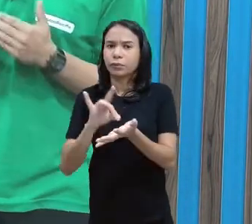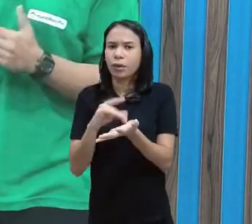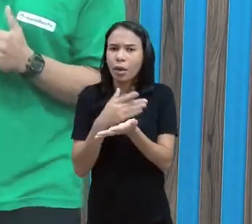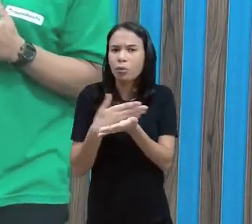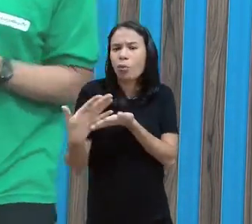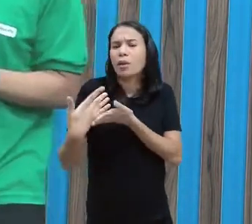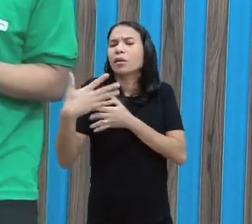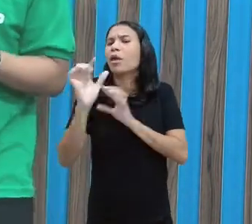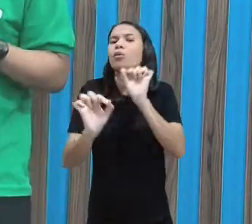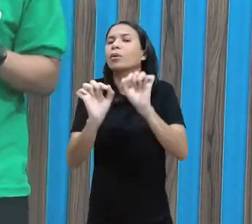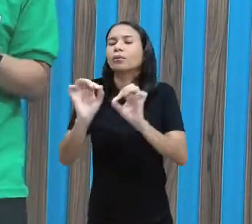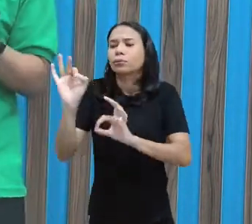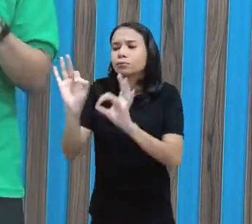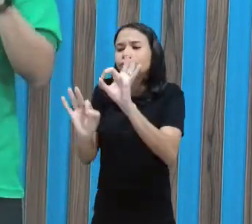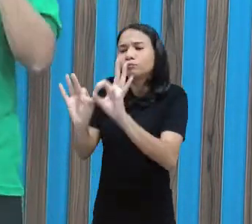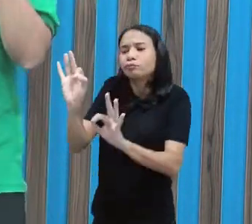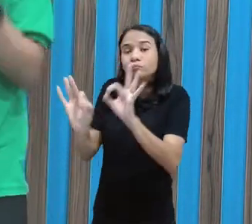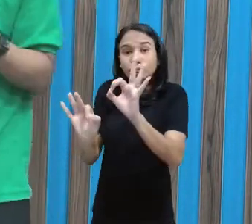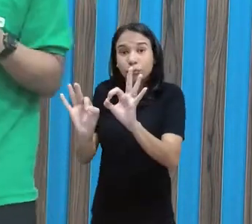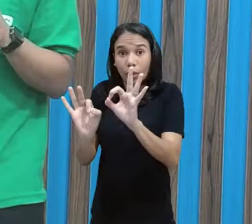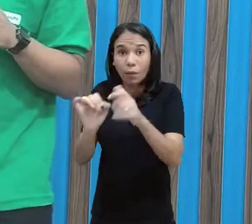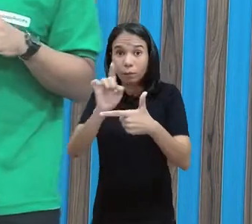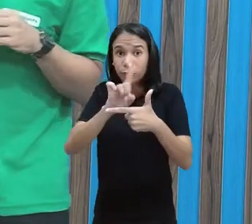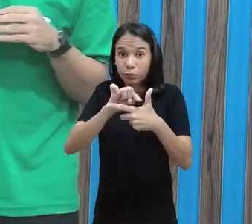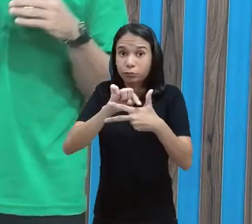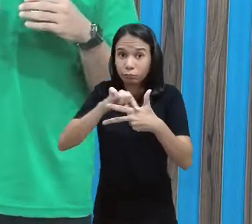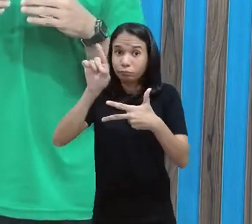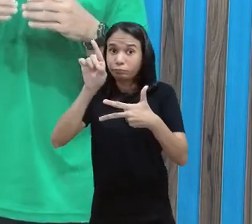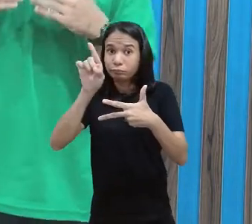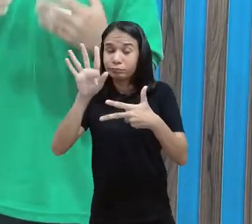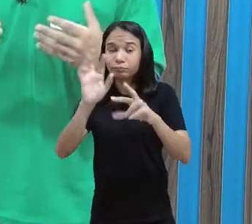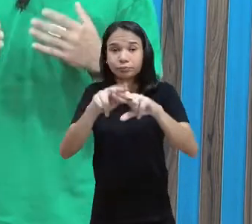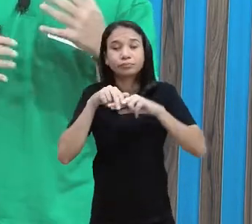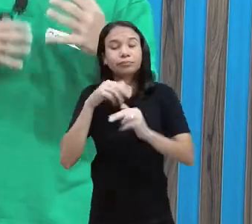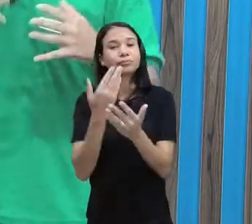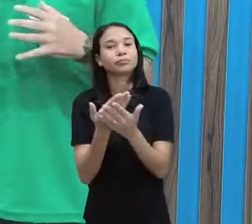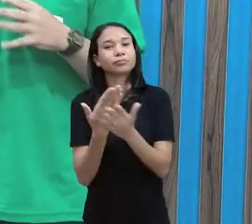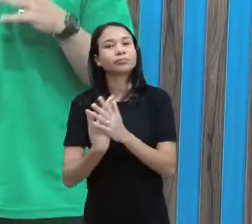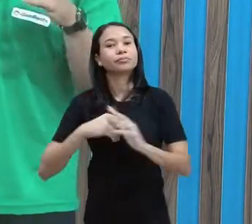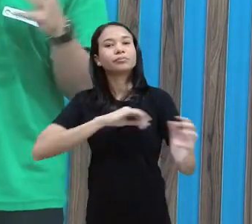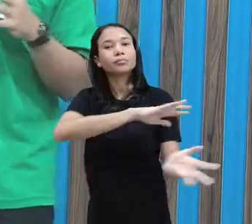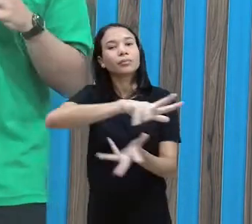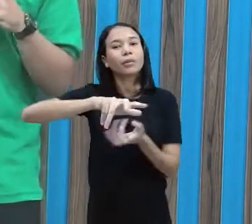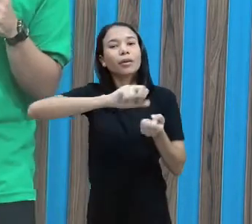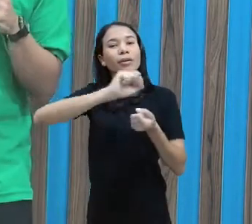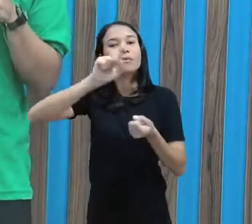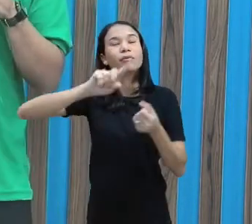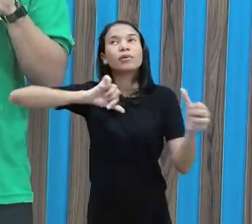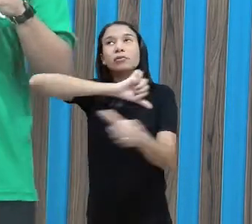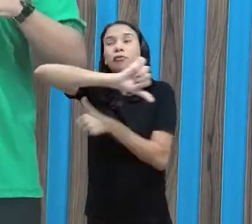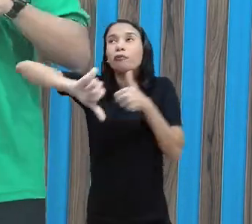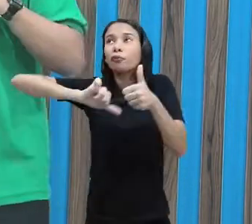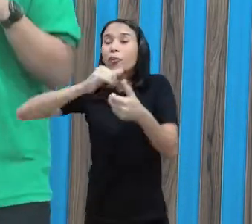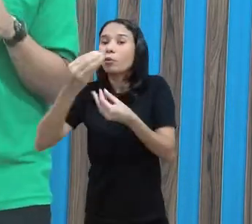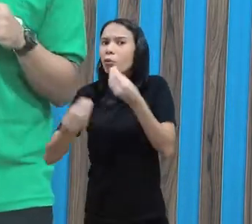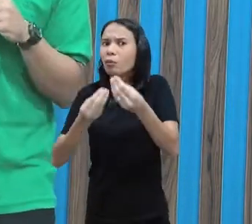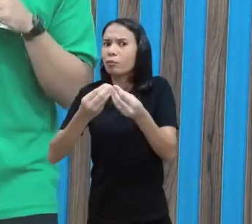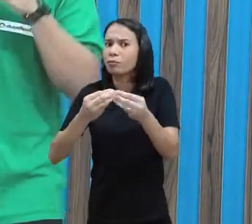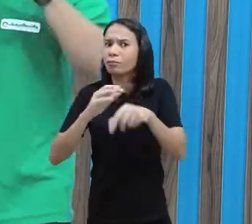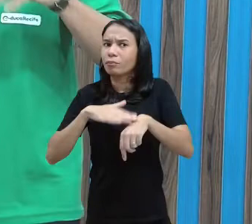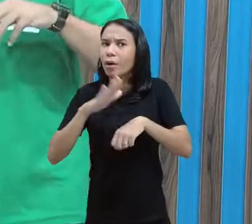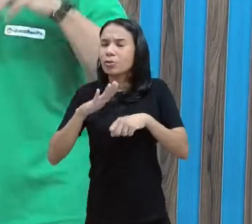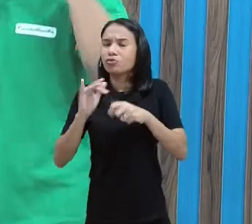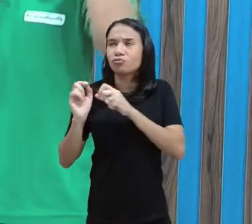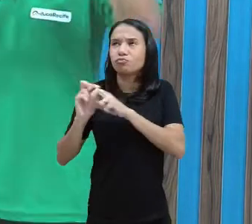se preparar para o Enem e a geografia ela vai se tornar cada vez mais complexa, estudar